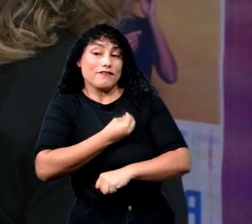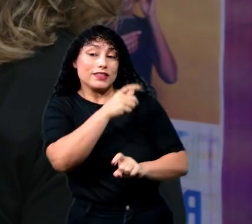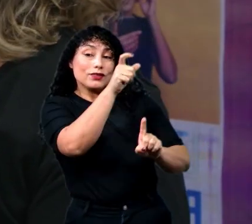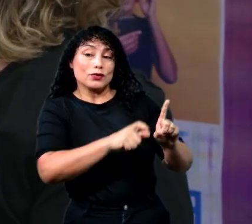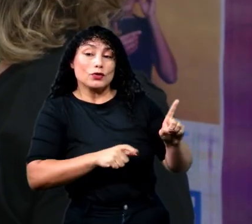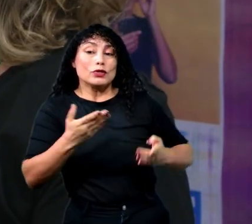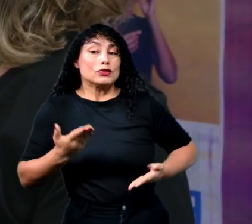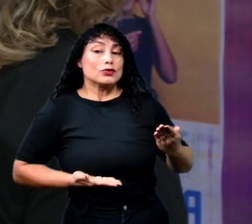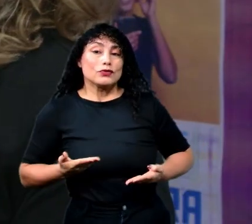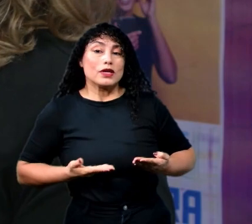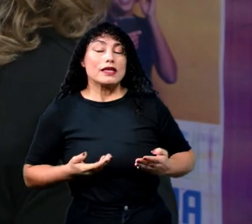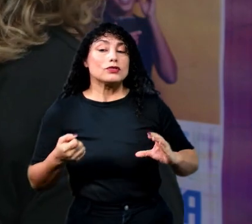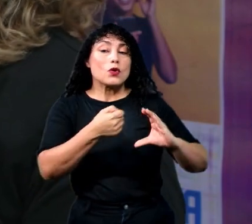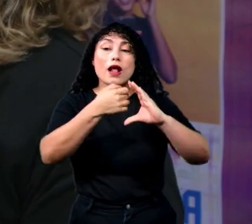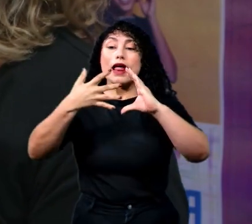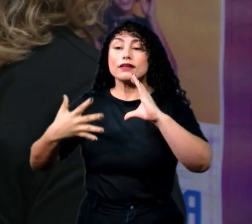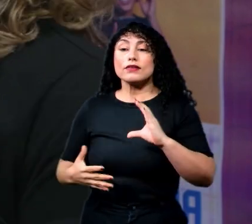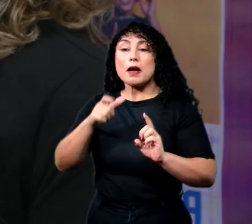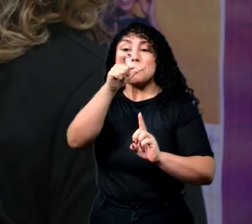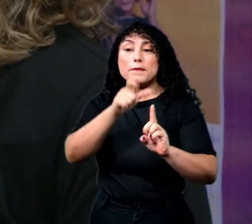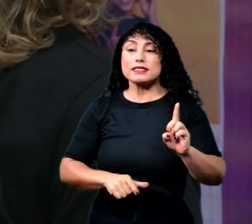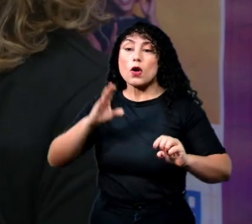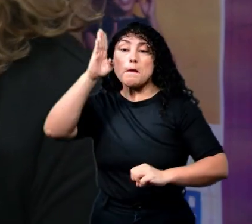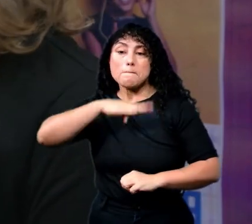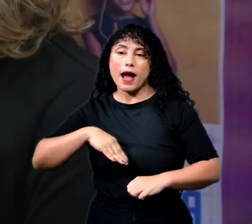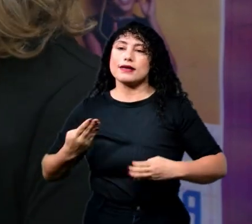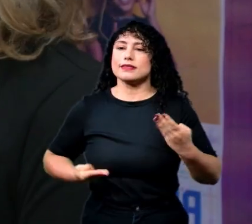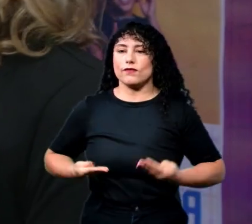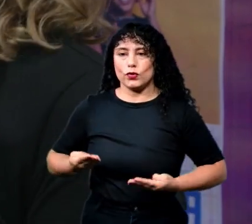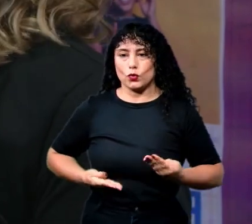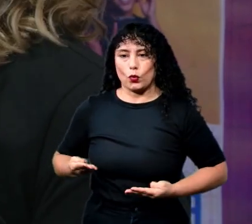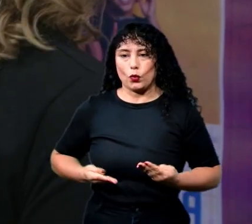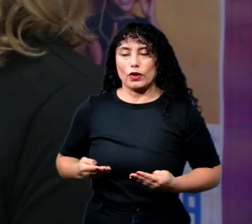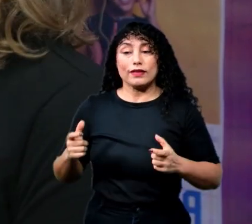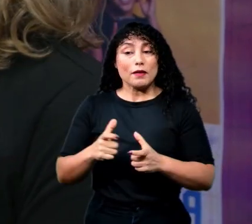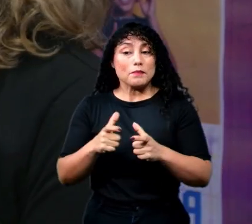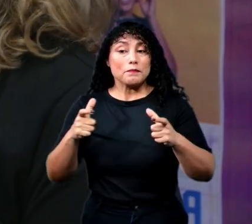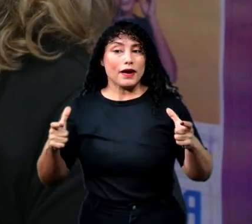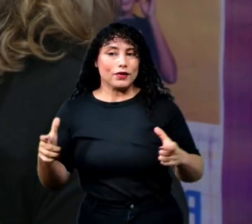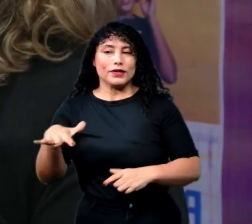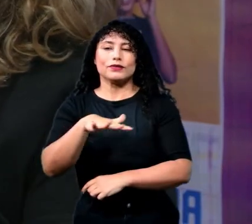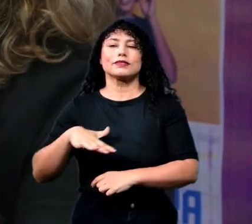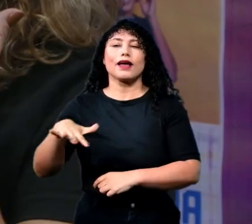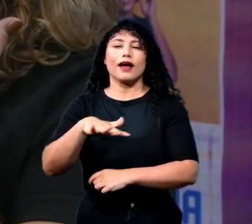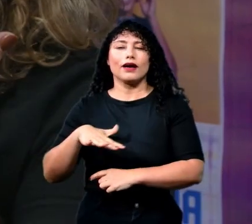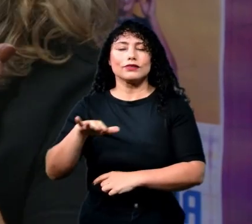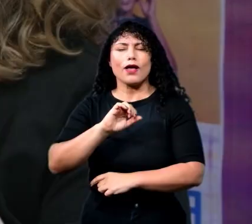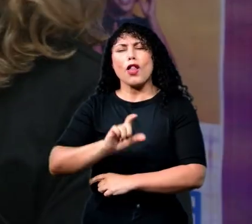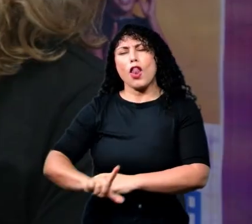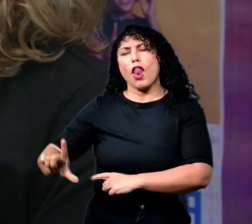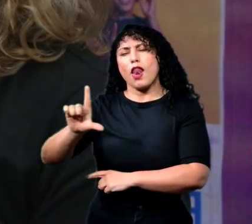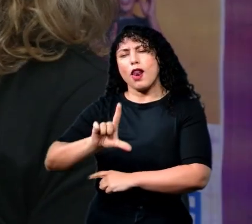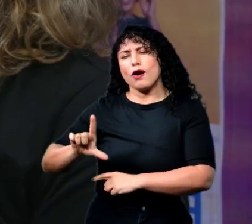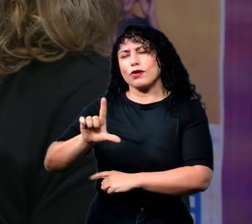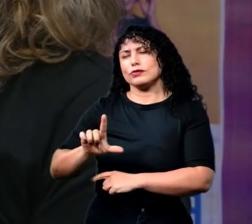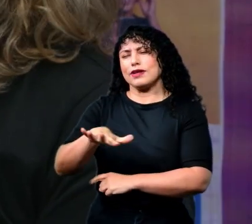Isso não classifica a pessoa como sendo um mau servidor, né? Na maioria dos casos. É lógico que existem